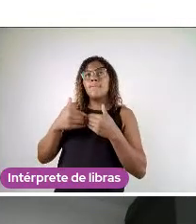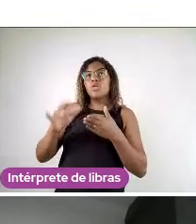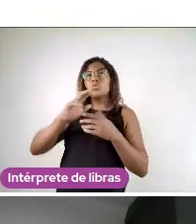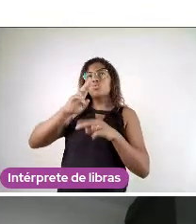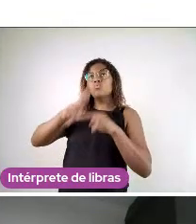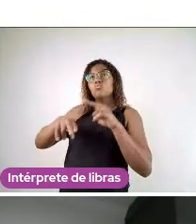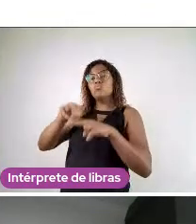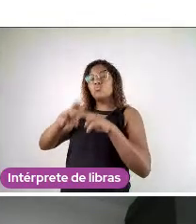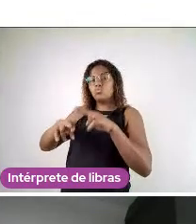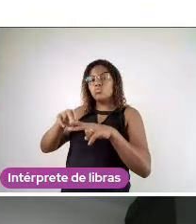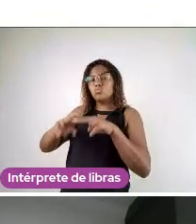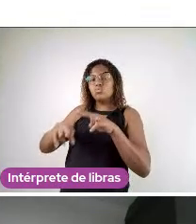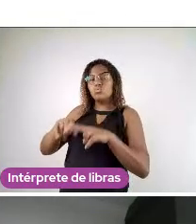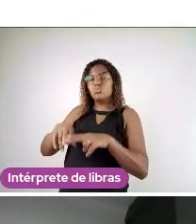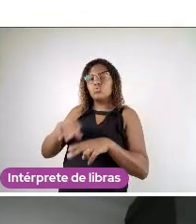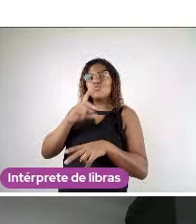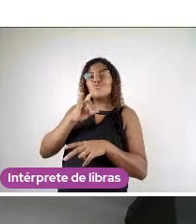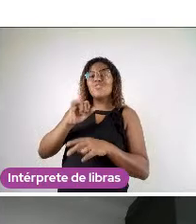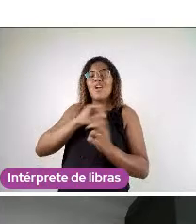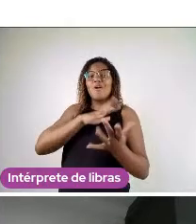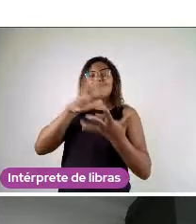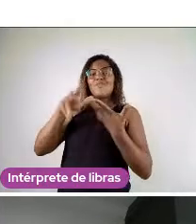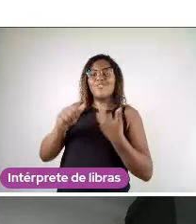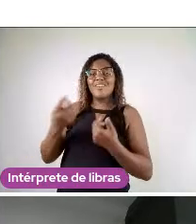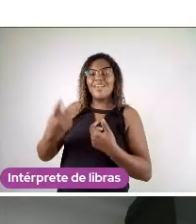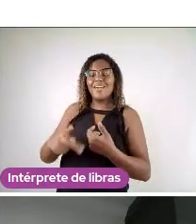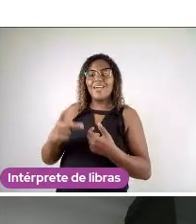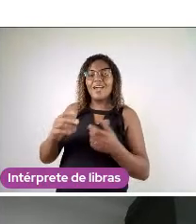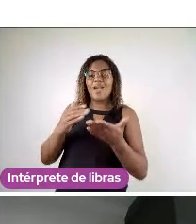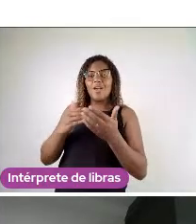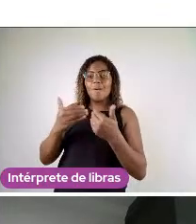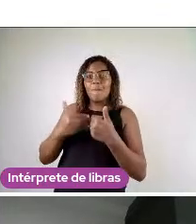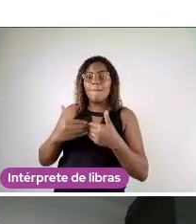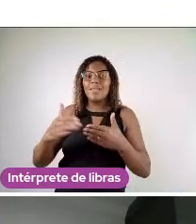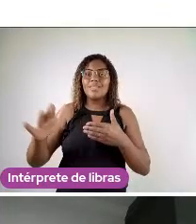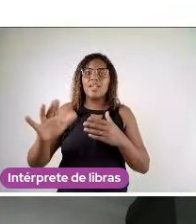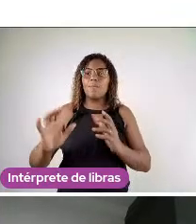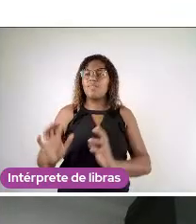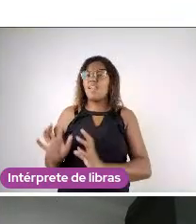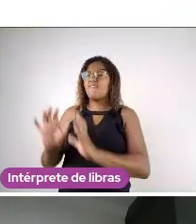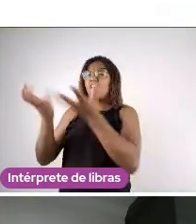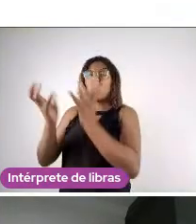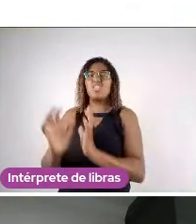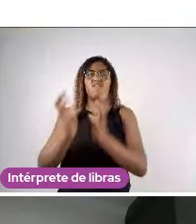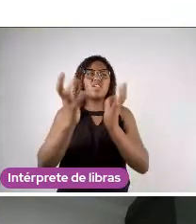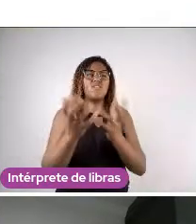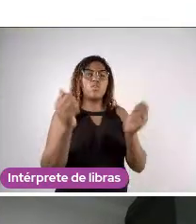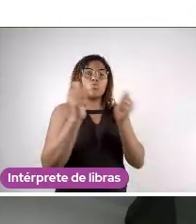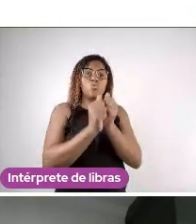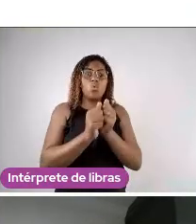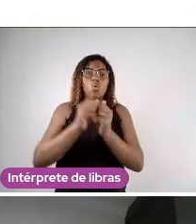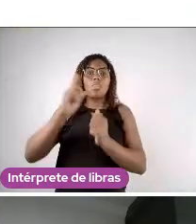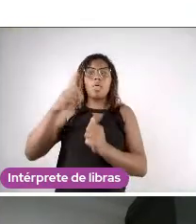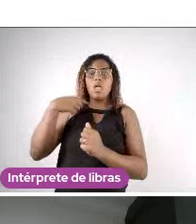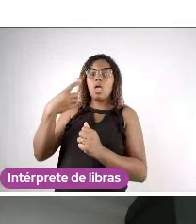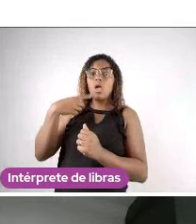ano, inclusive no Dia Mundial do Oceano desse ano, nós começamos uma série de eventos junto à Câmara dos Deputados, aproveitando